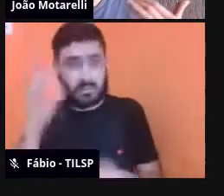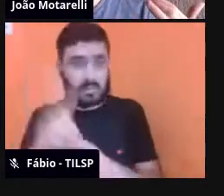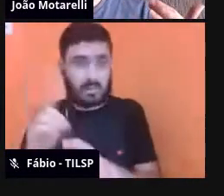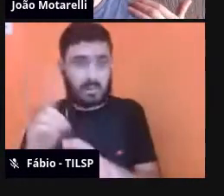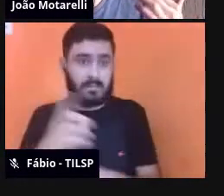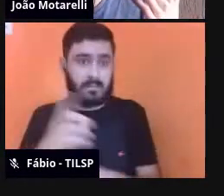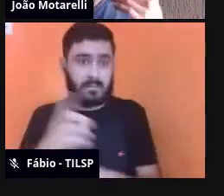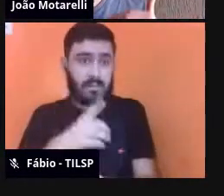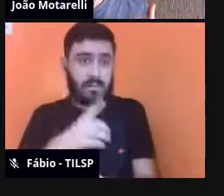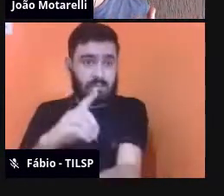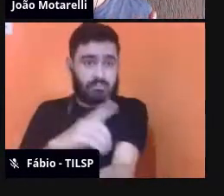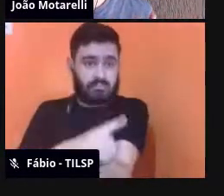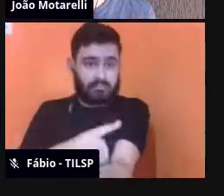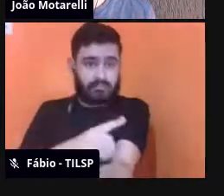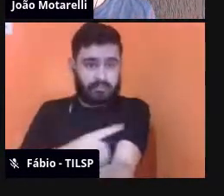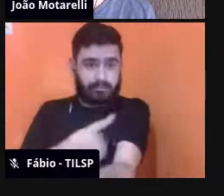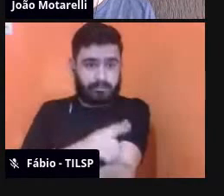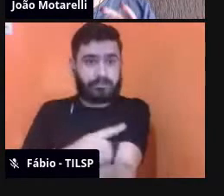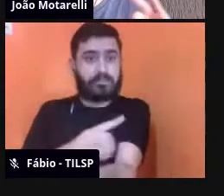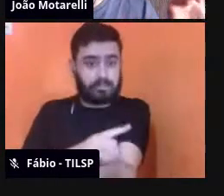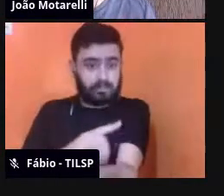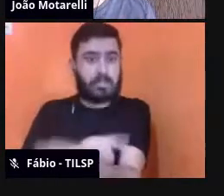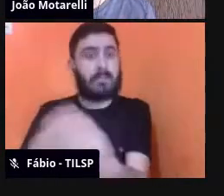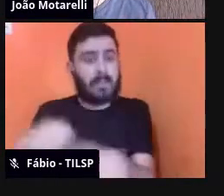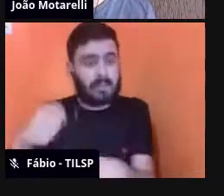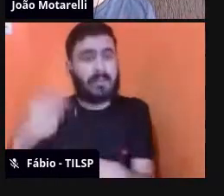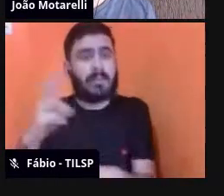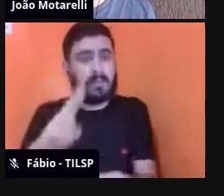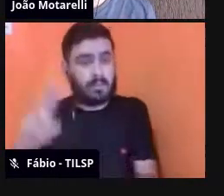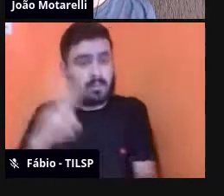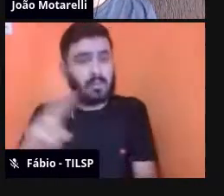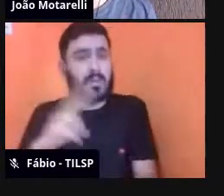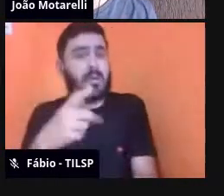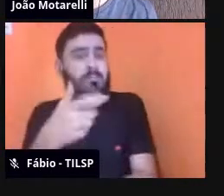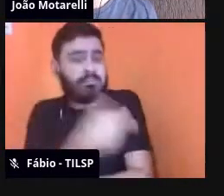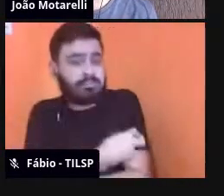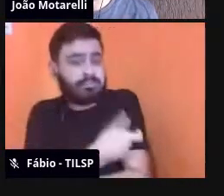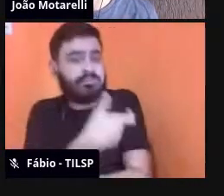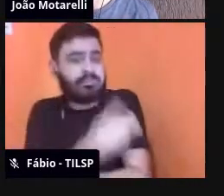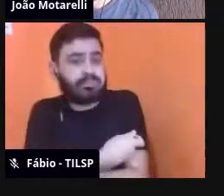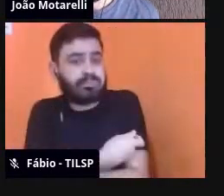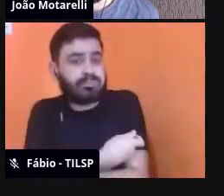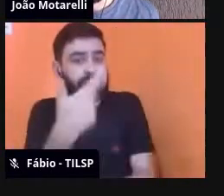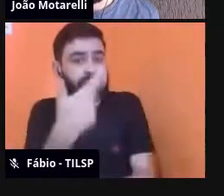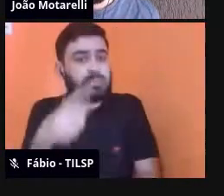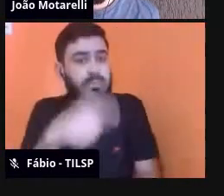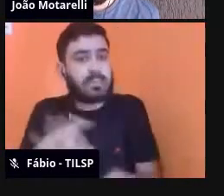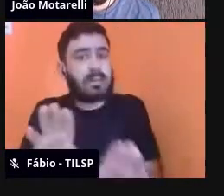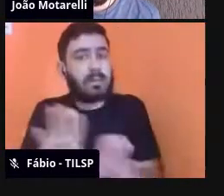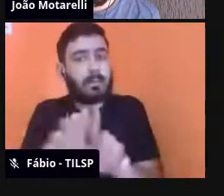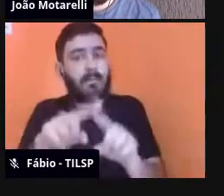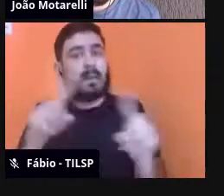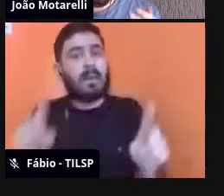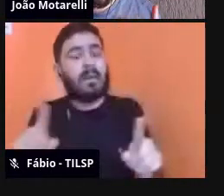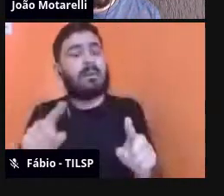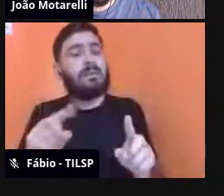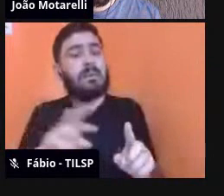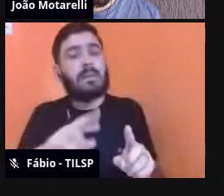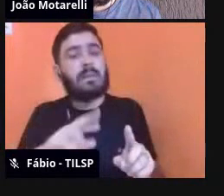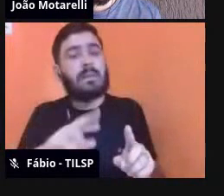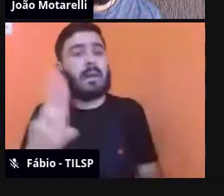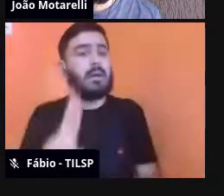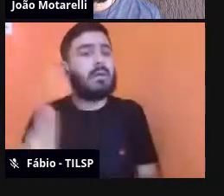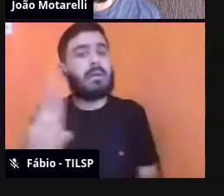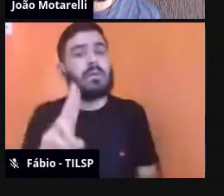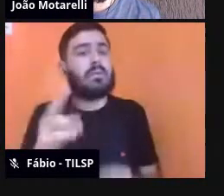a insulina em resposta ao consumo de carboidrato, mas ele não usa como uma forma de induzir, né, a